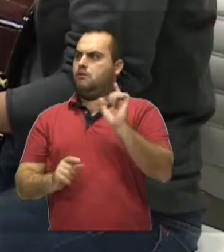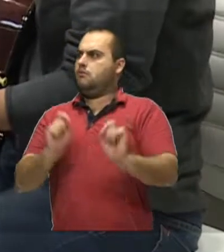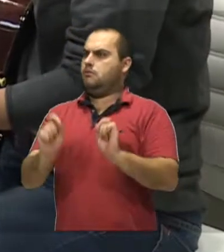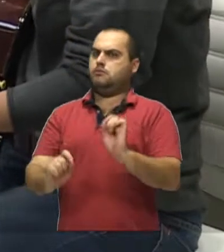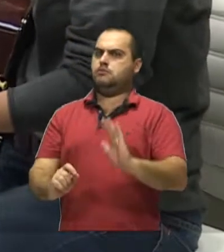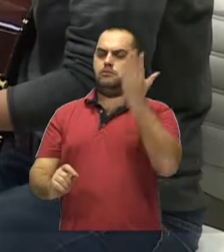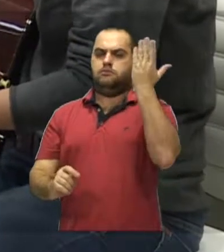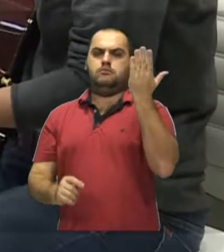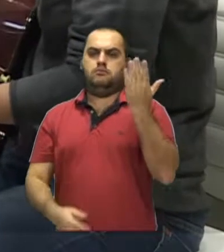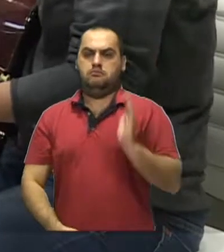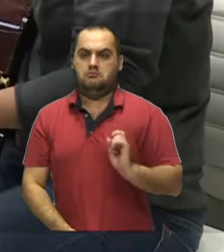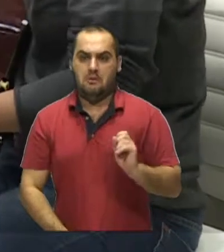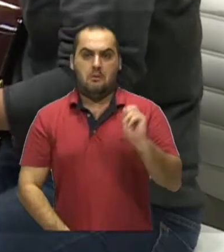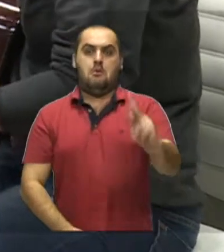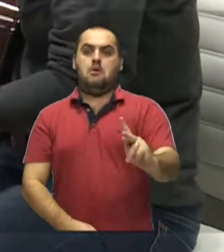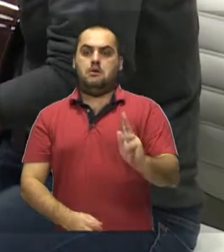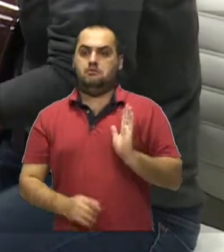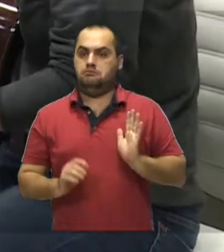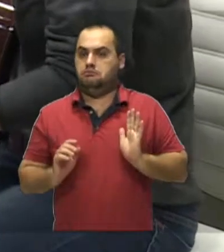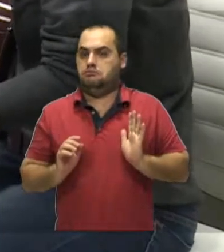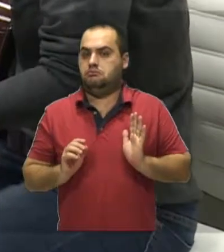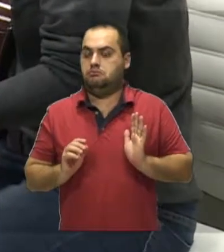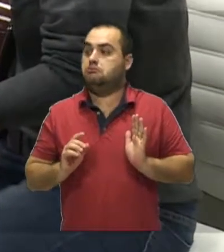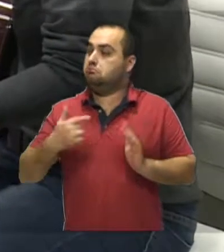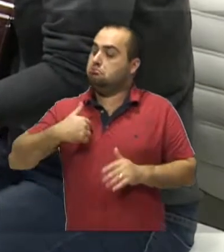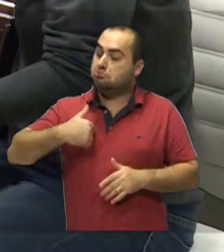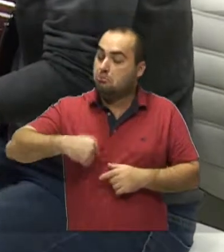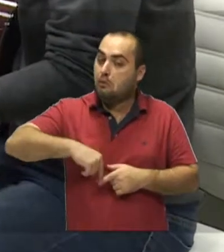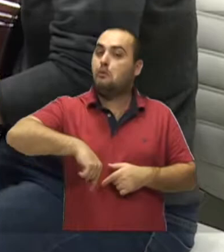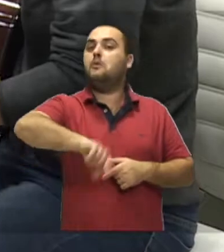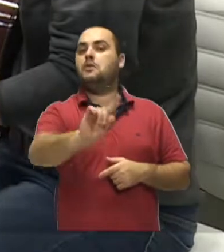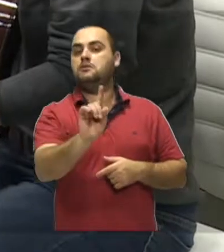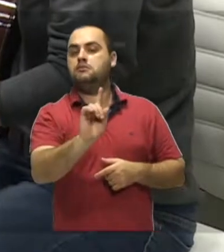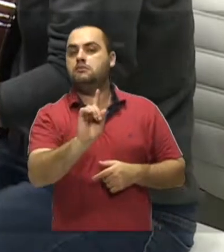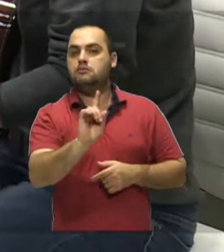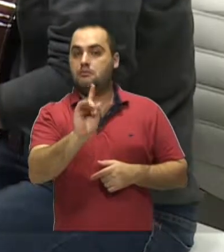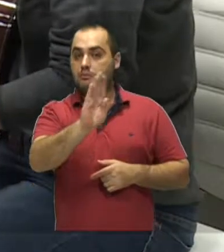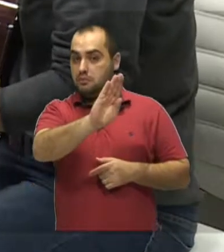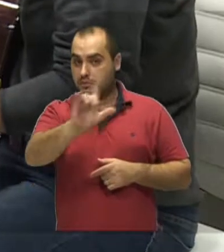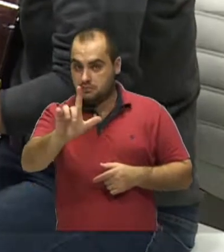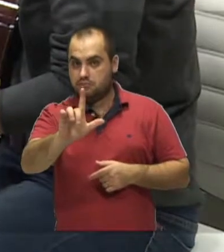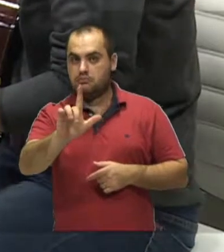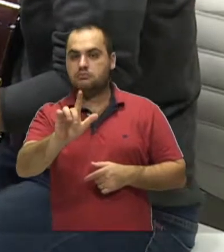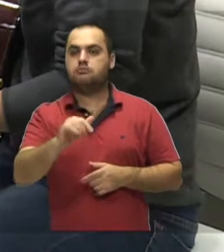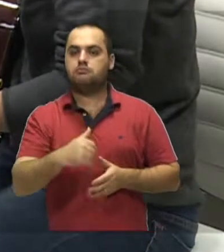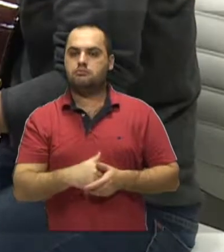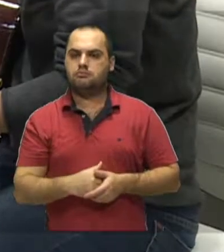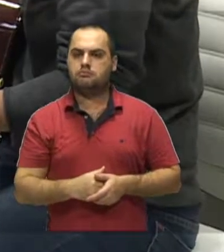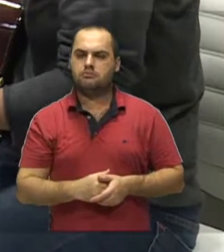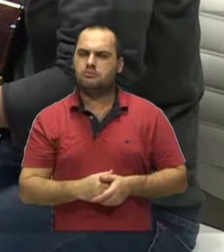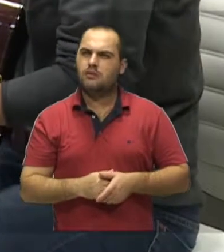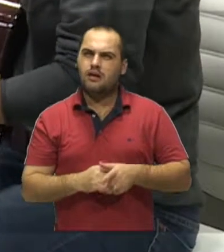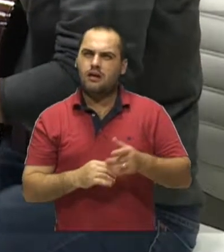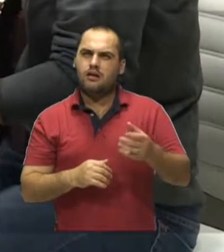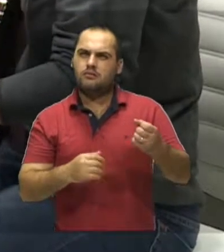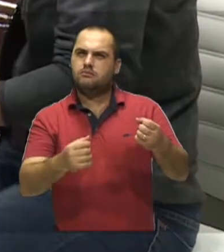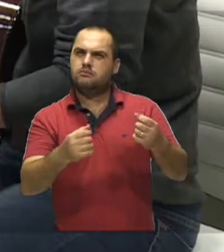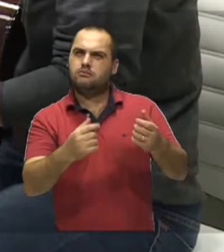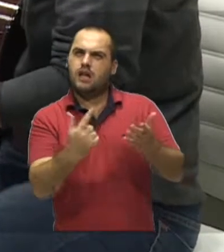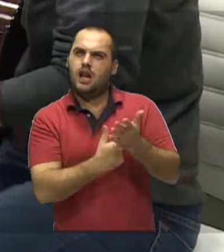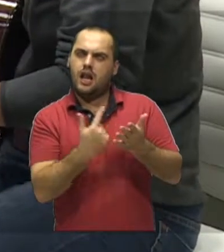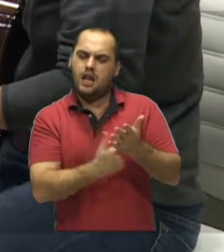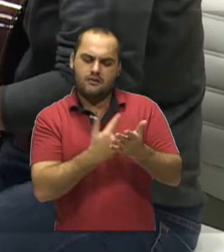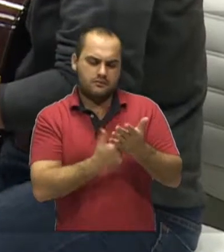querida. E eu encarei o negócio e fui pra lá, pra Blumenau. Ela me deu na época eu me lembro, ela me deu uns livros de